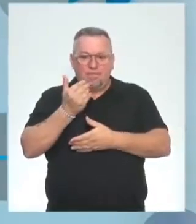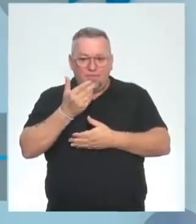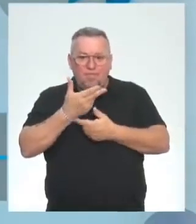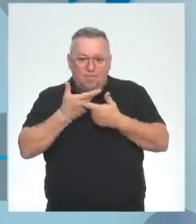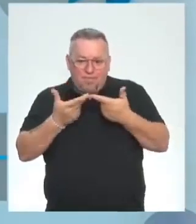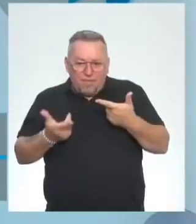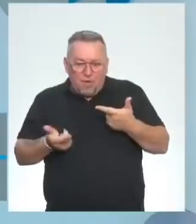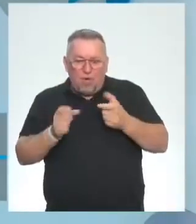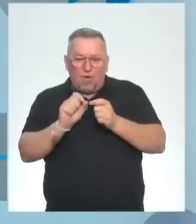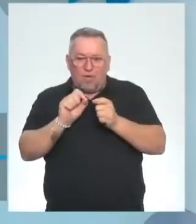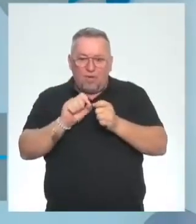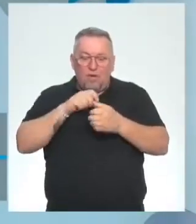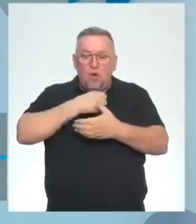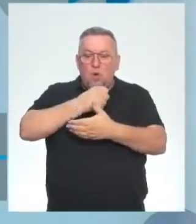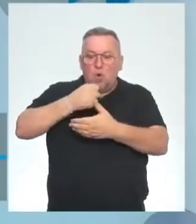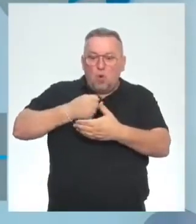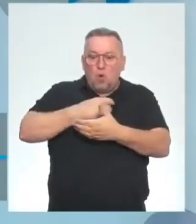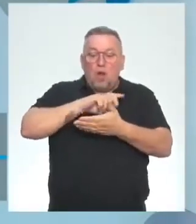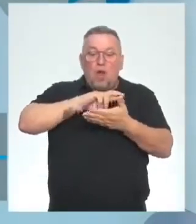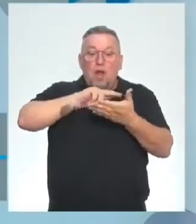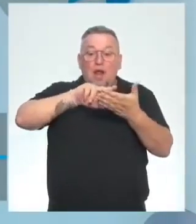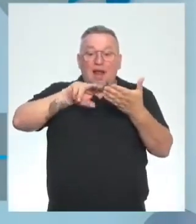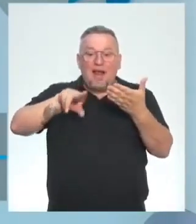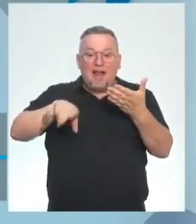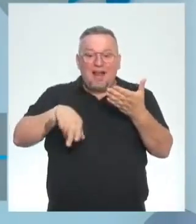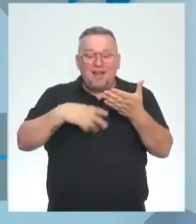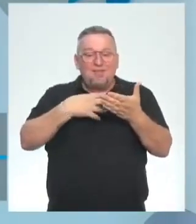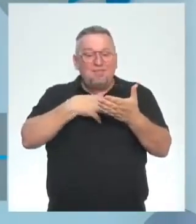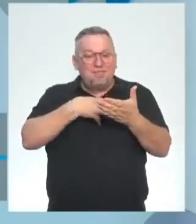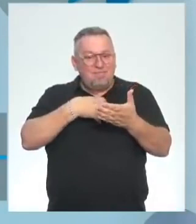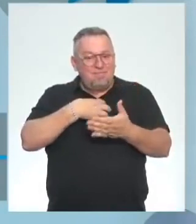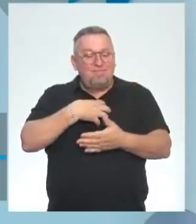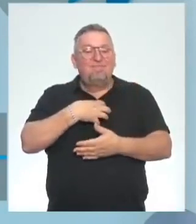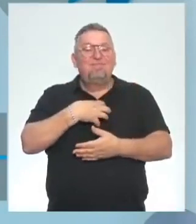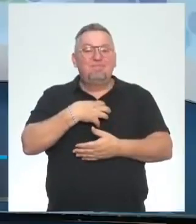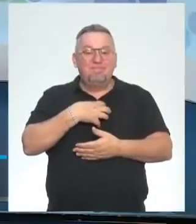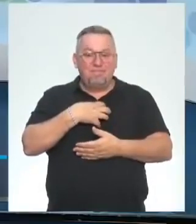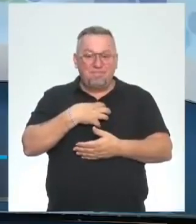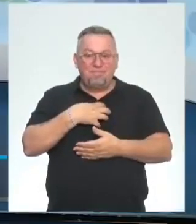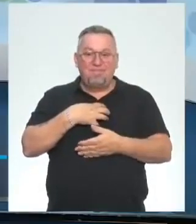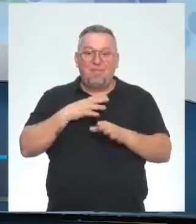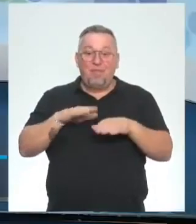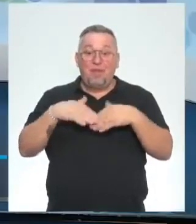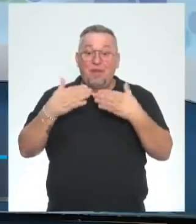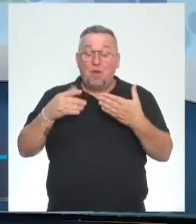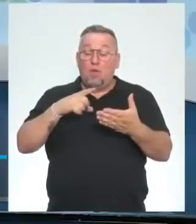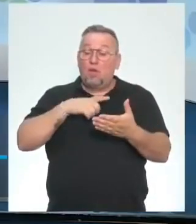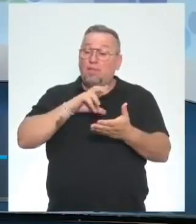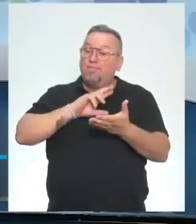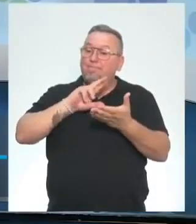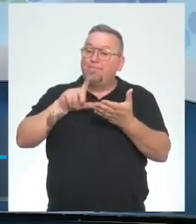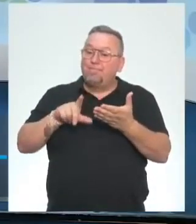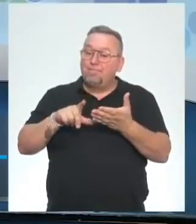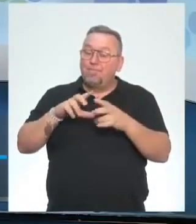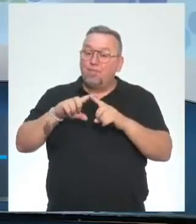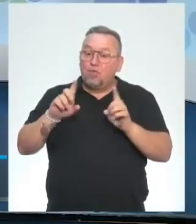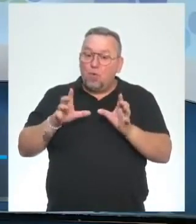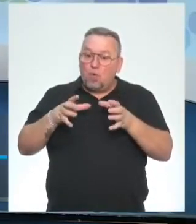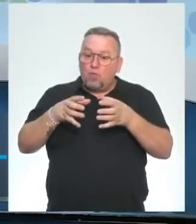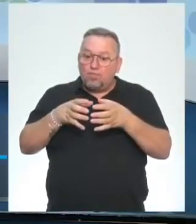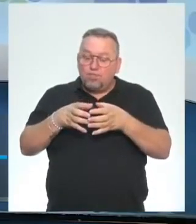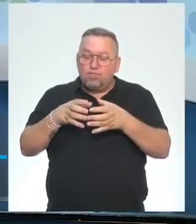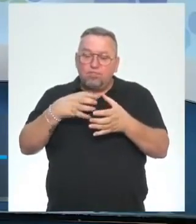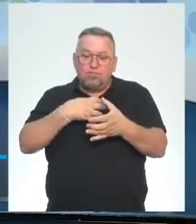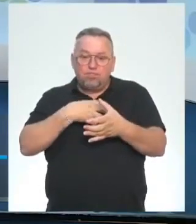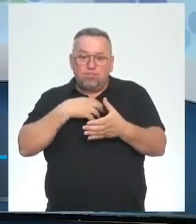esses ingredientes, eles têm diferentes composições, né, Tony? Então eles têm diferente ali, a massa deles é diferente,